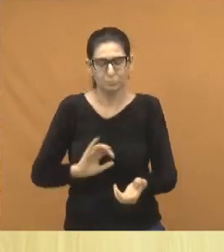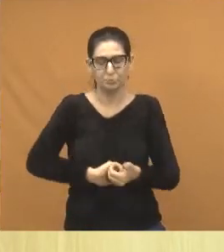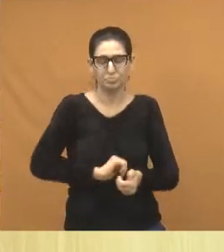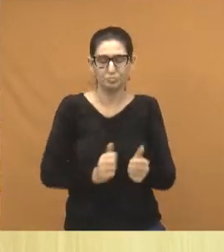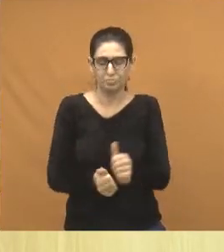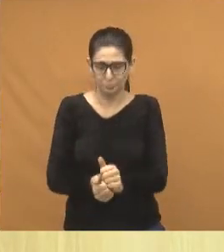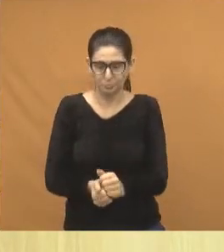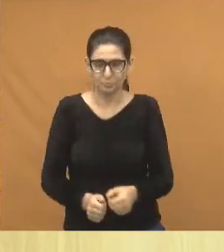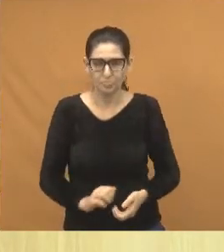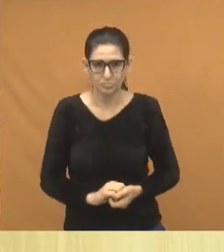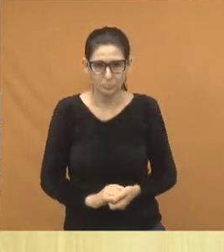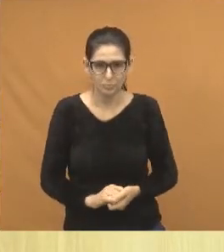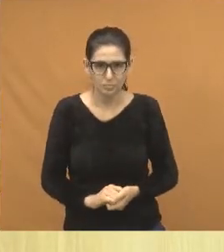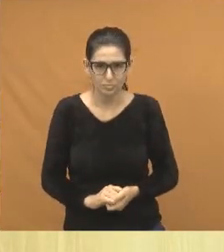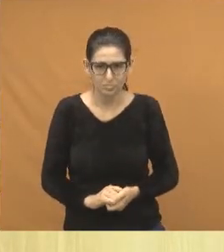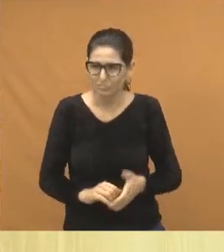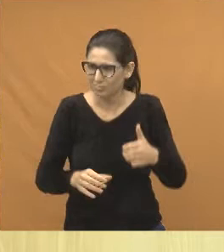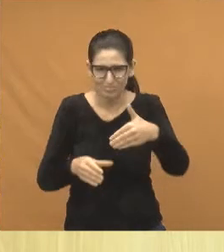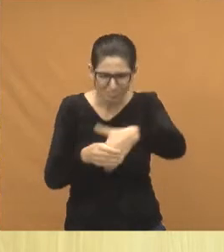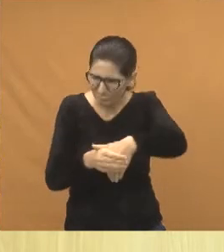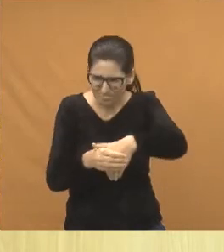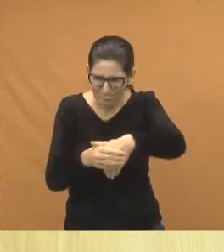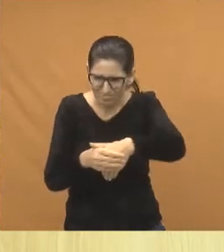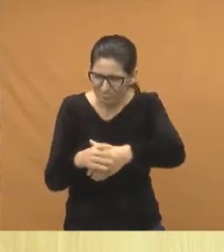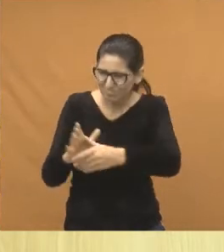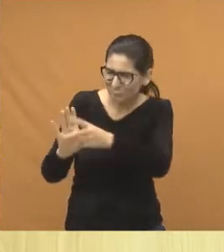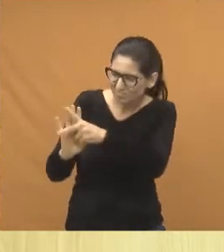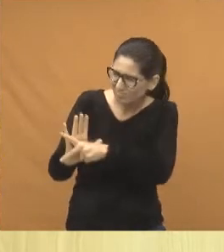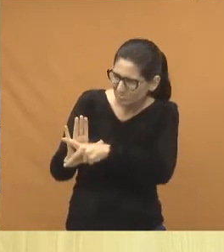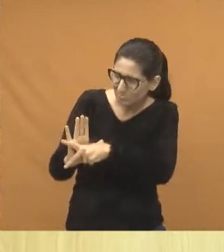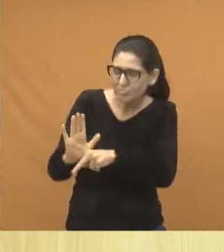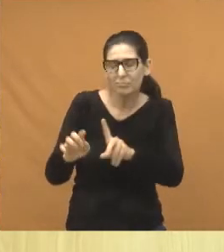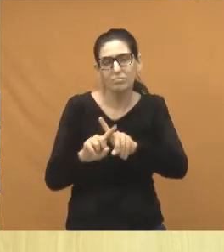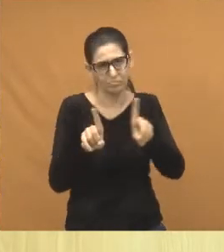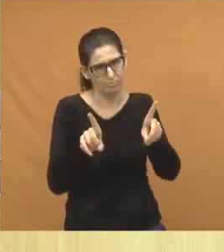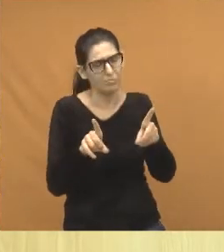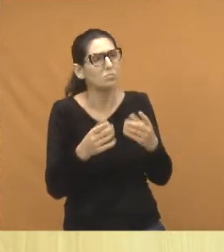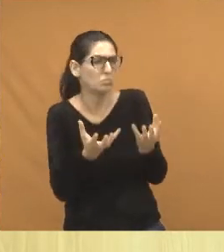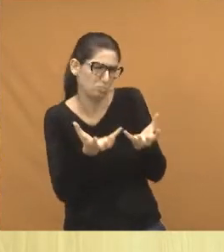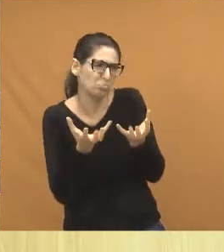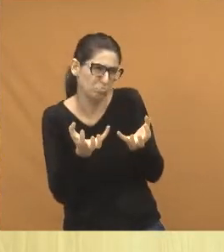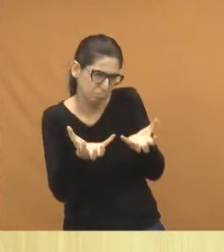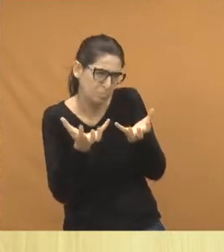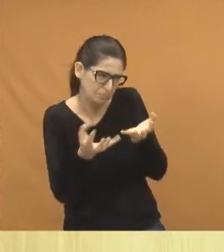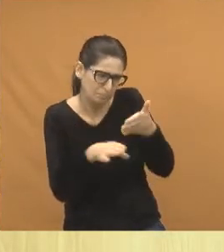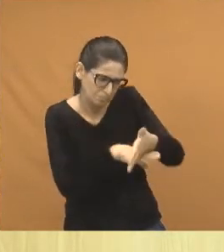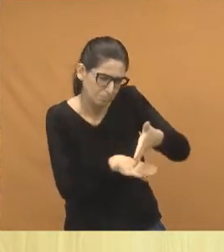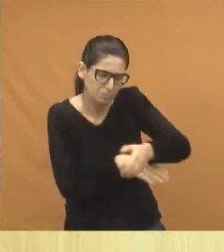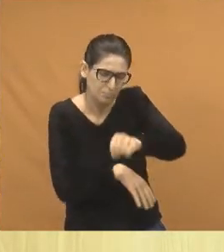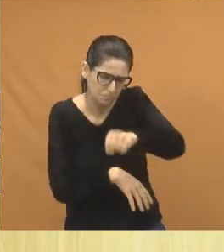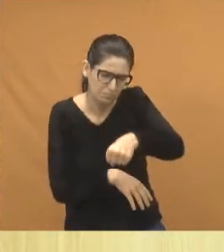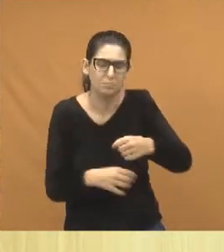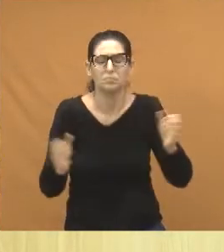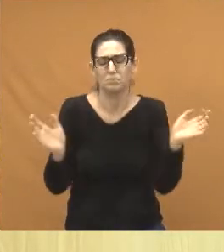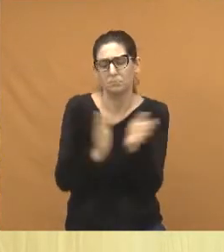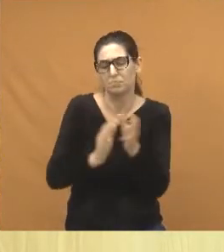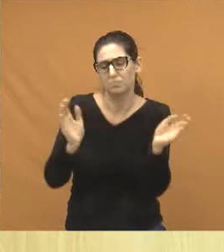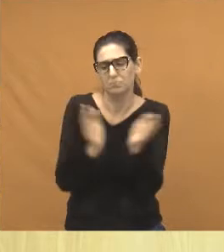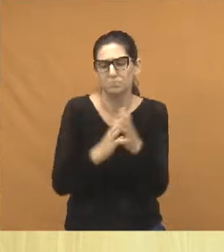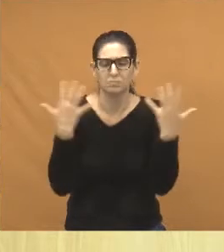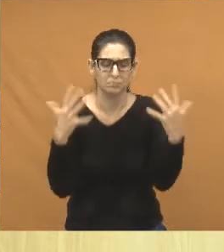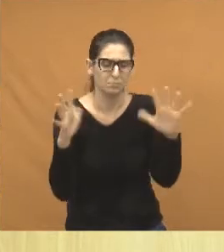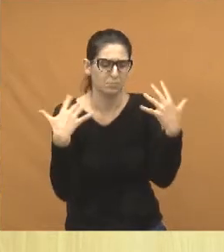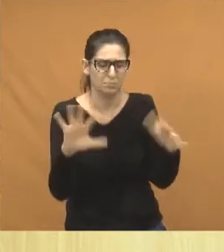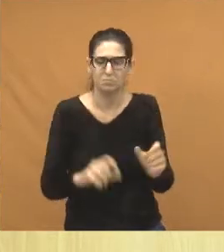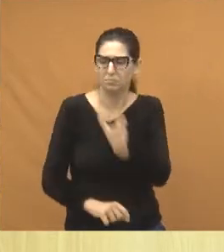Eu não voto, né, nesse projeto, mas gostaria de participar, parabenizando Vossa